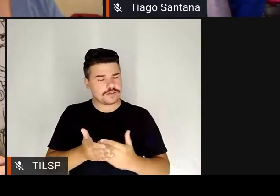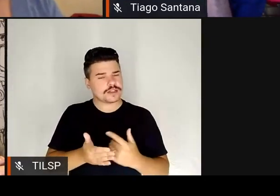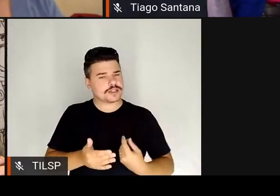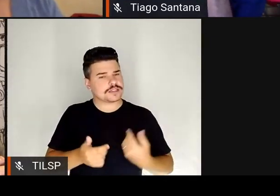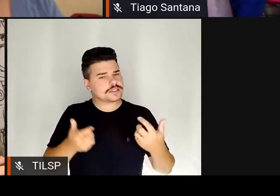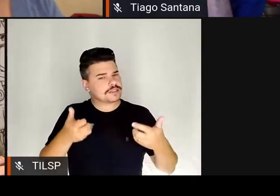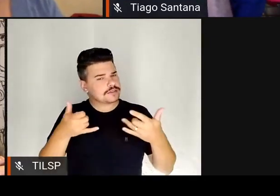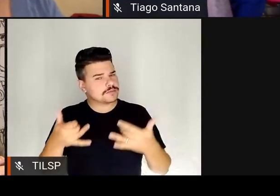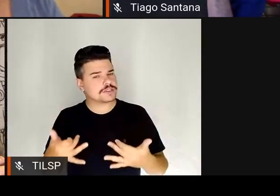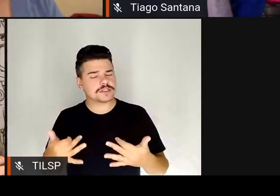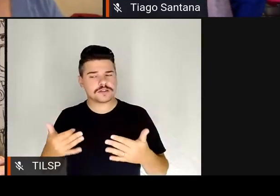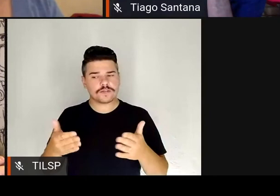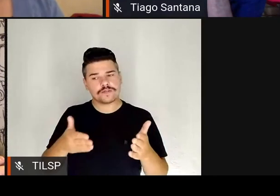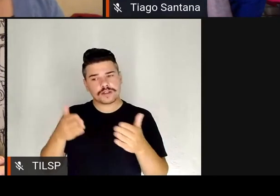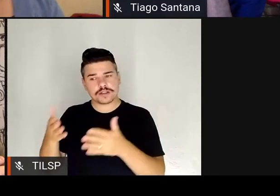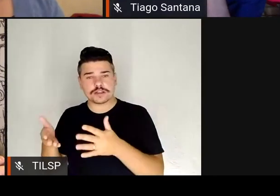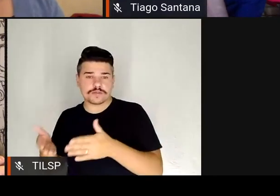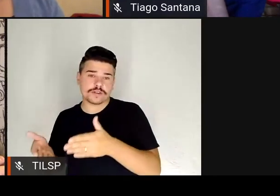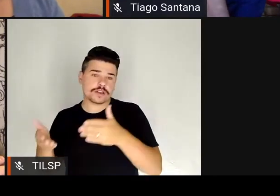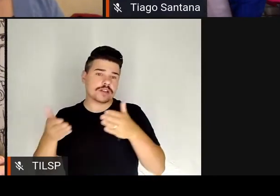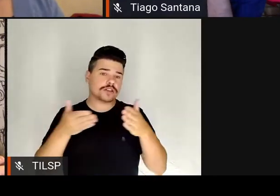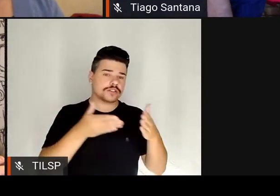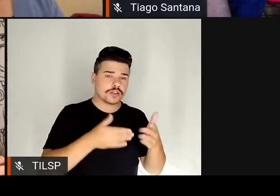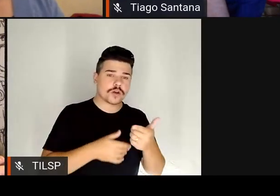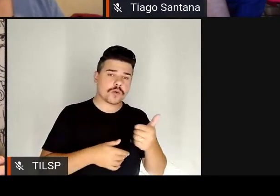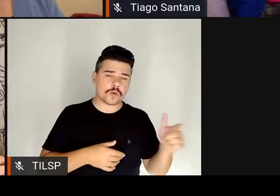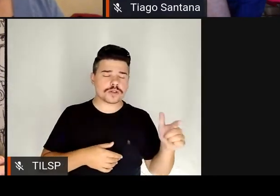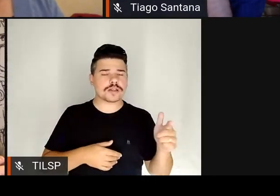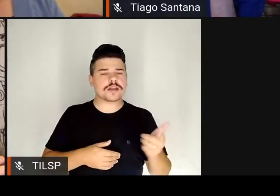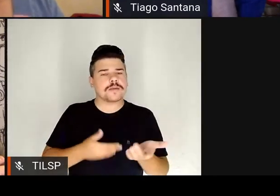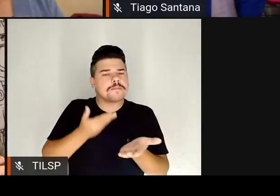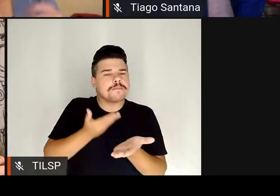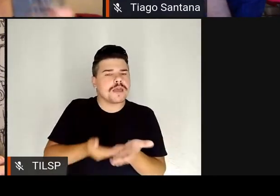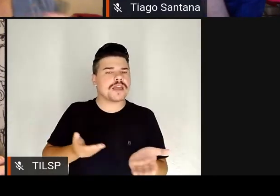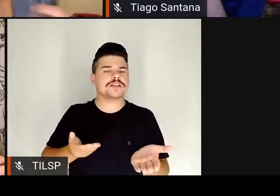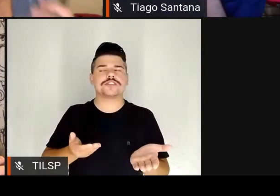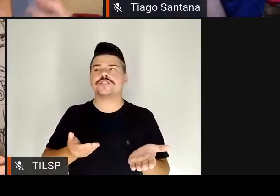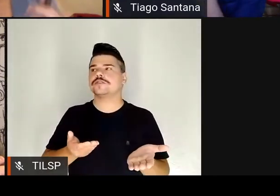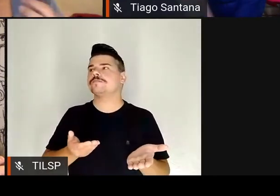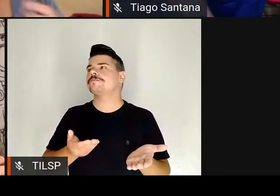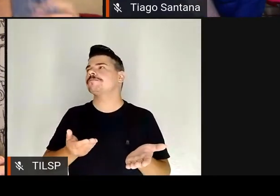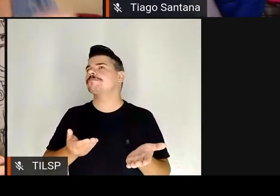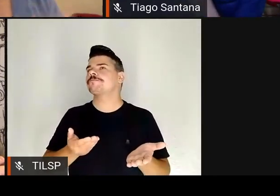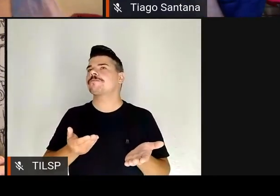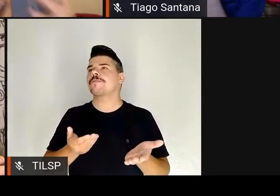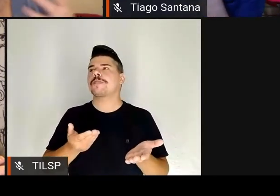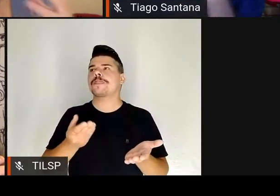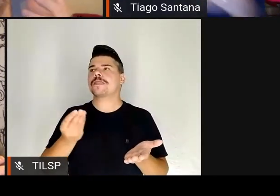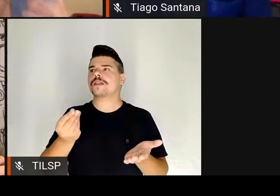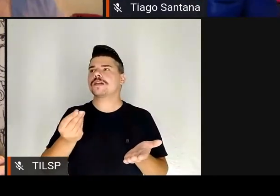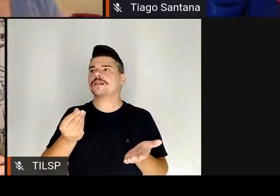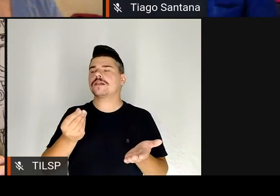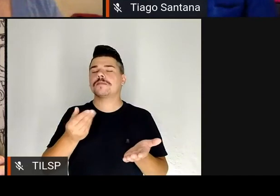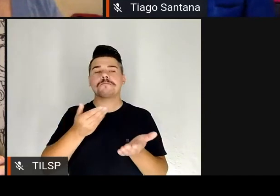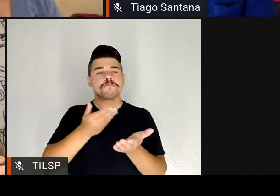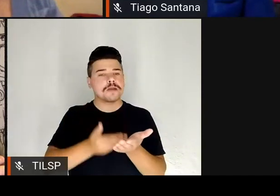da bibliografia em torno dessa vertente humanista, que é a perda